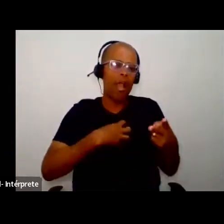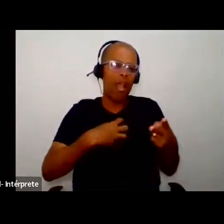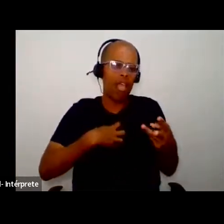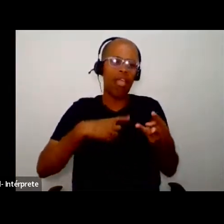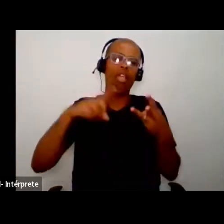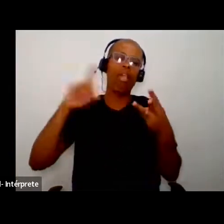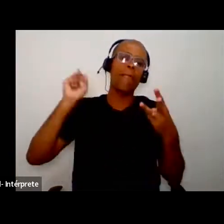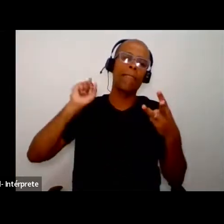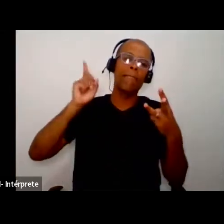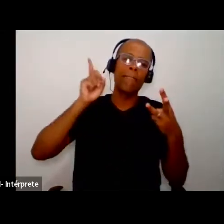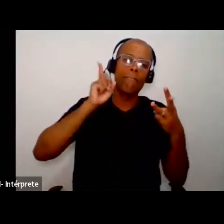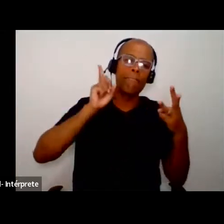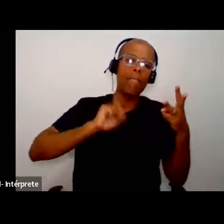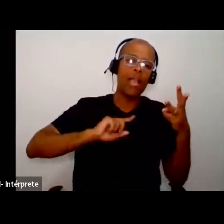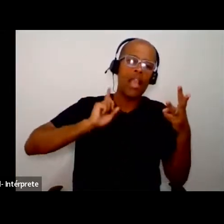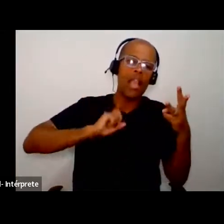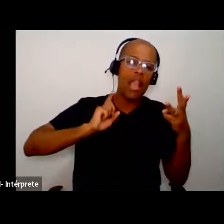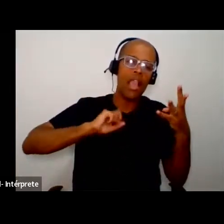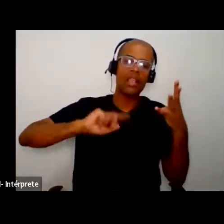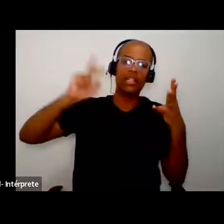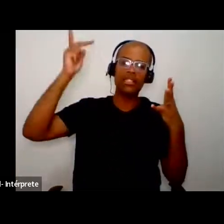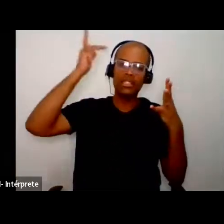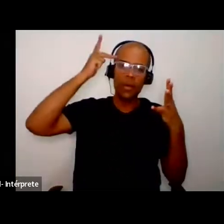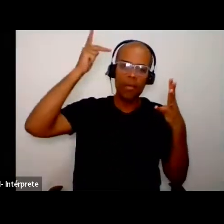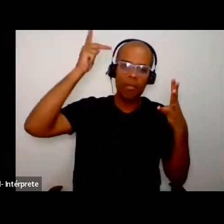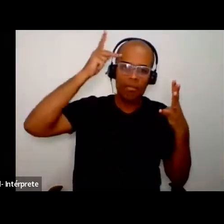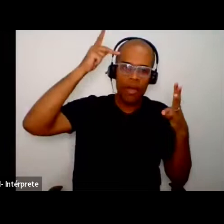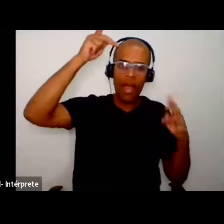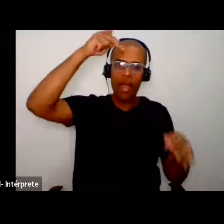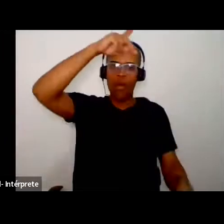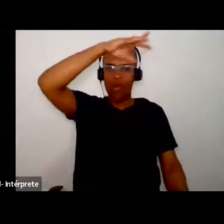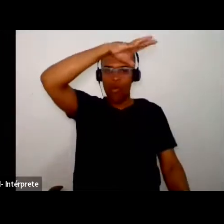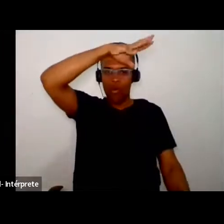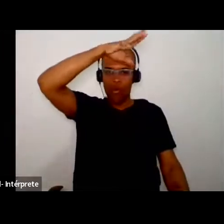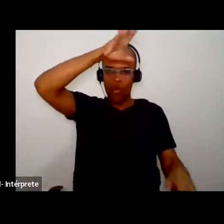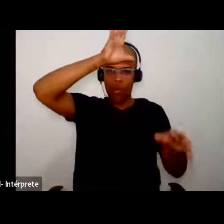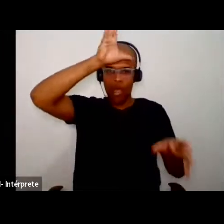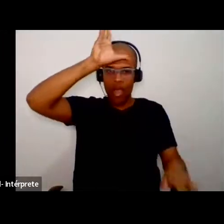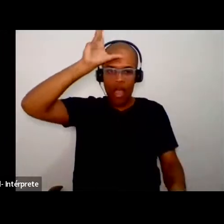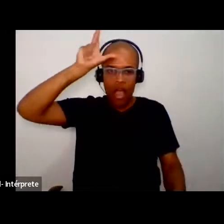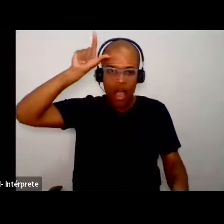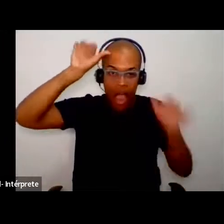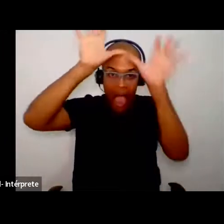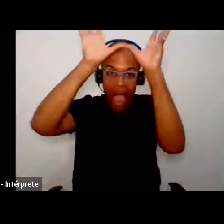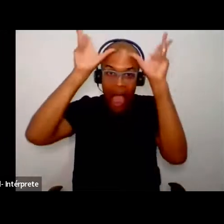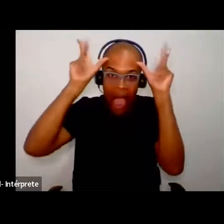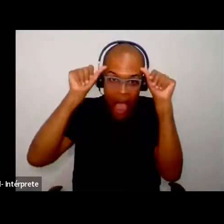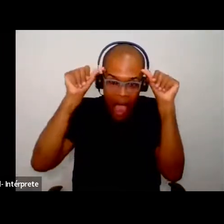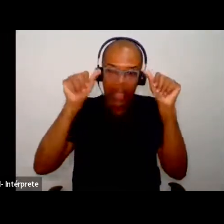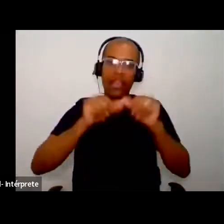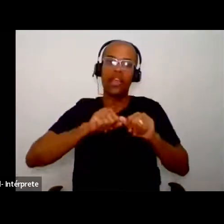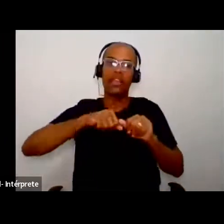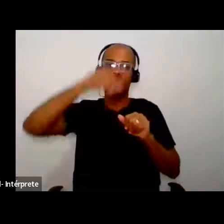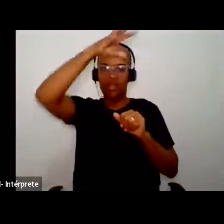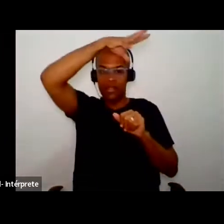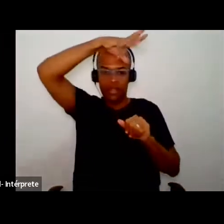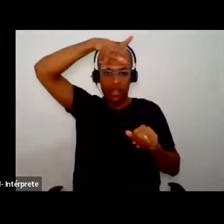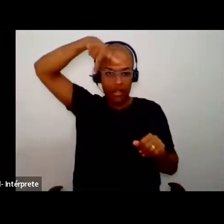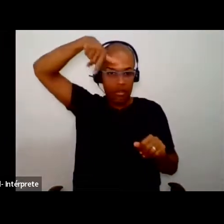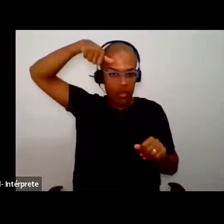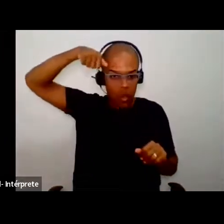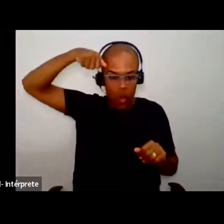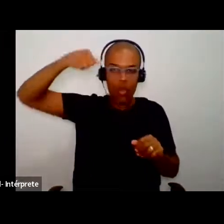Minas Gerais, São Paulo, Acre, Mato Grosso e até mesmo do Canadá.